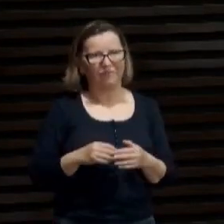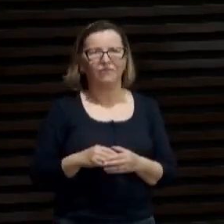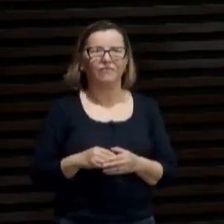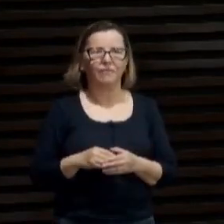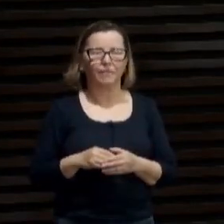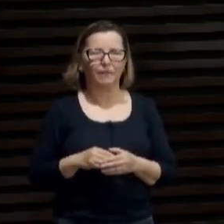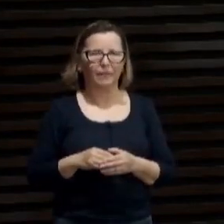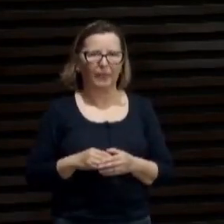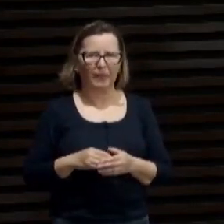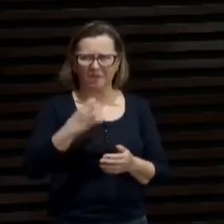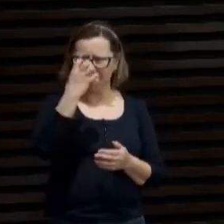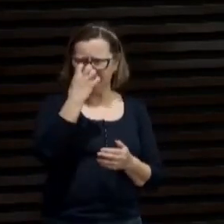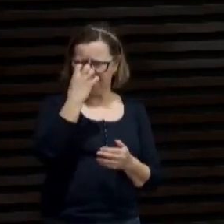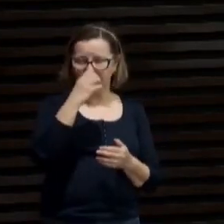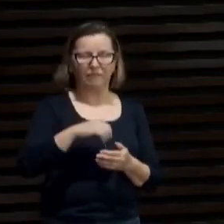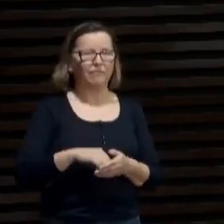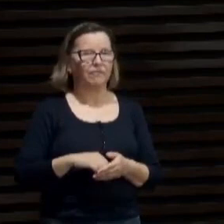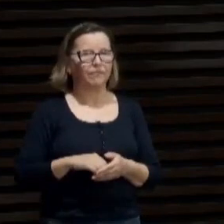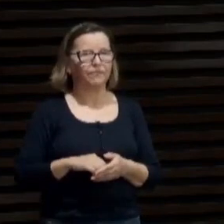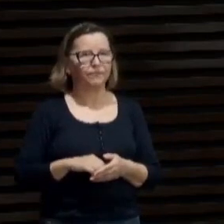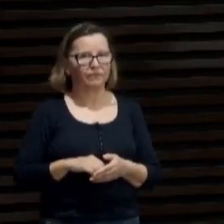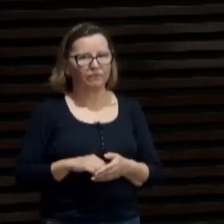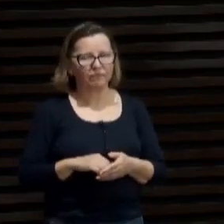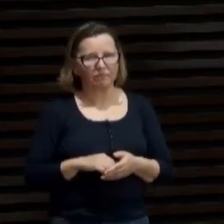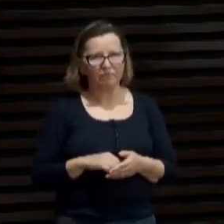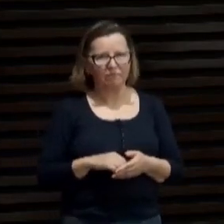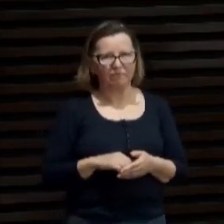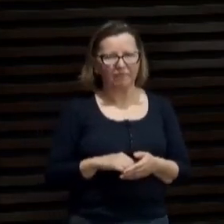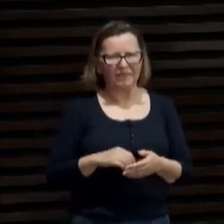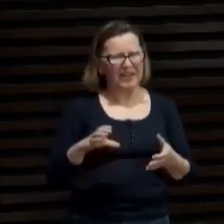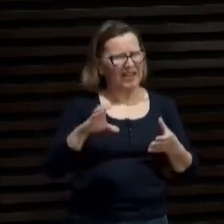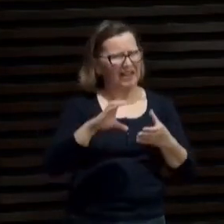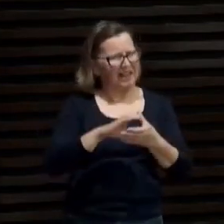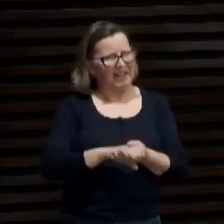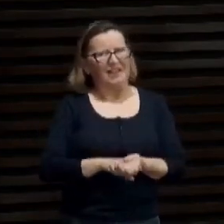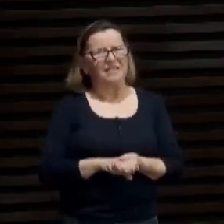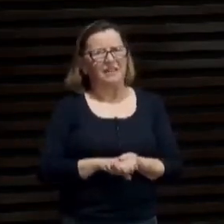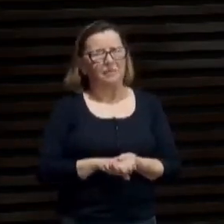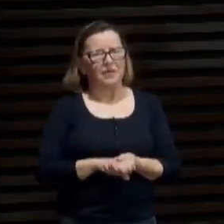Amados, quantos casamentos não foram desfeitos por causa disso?